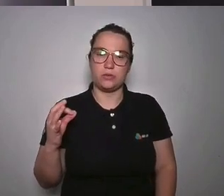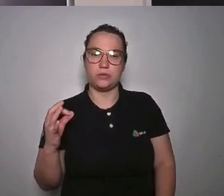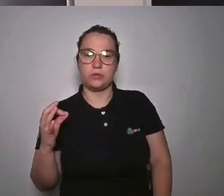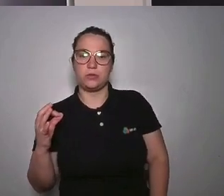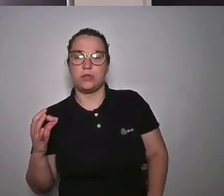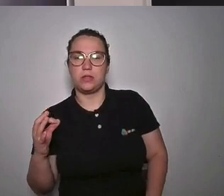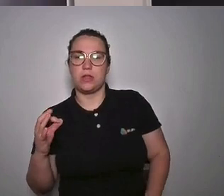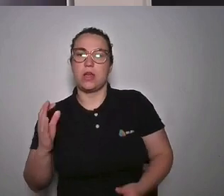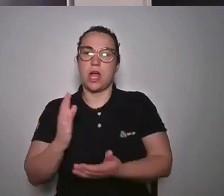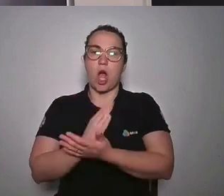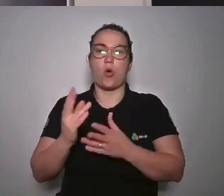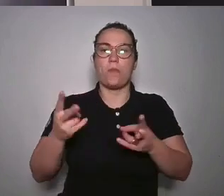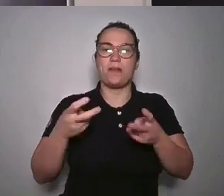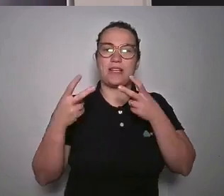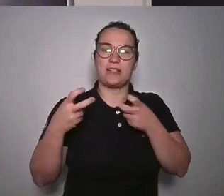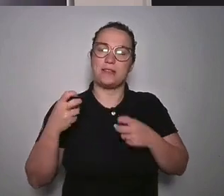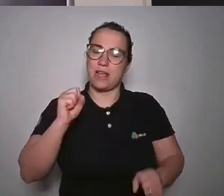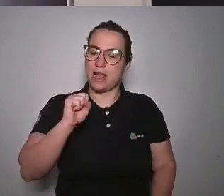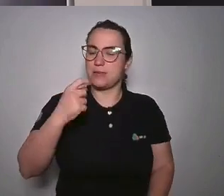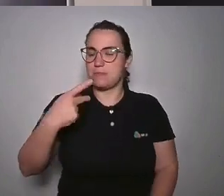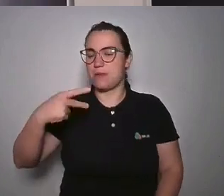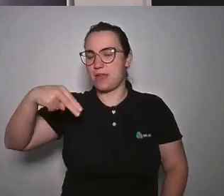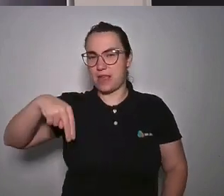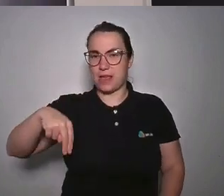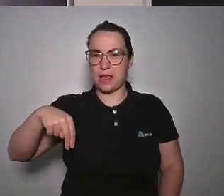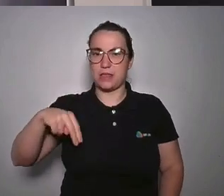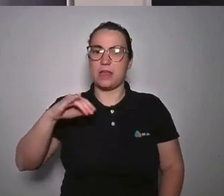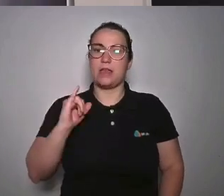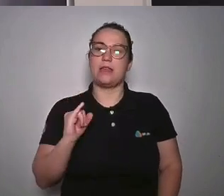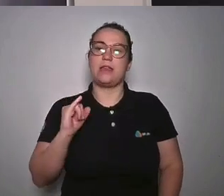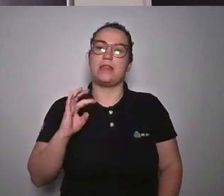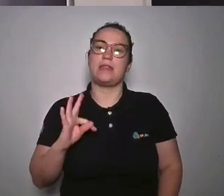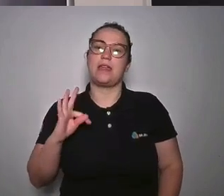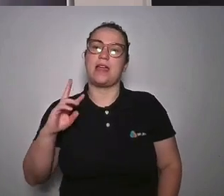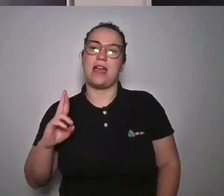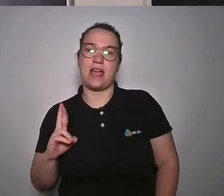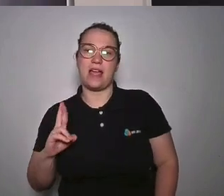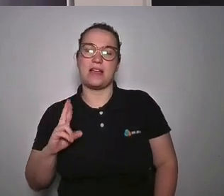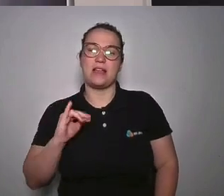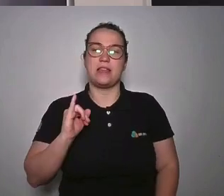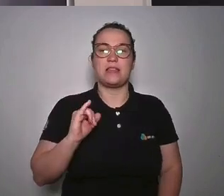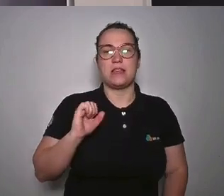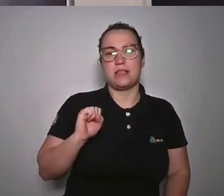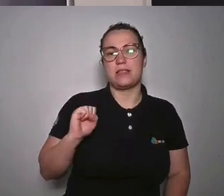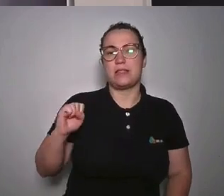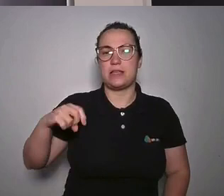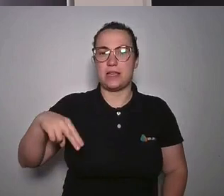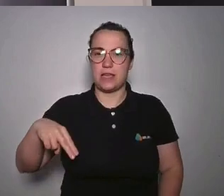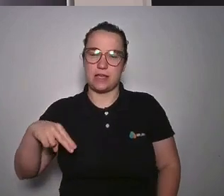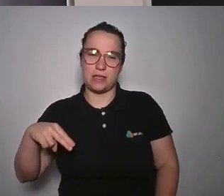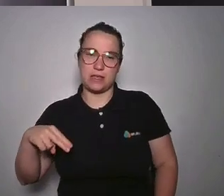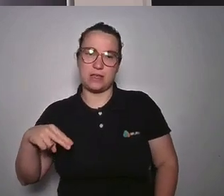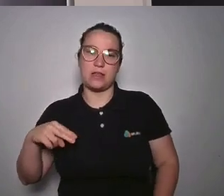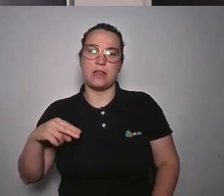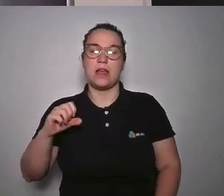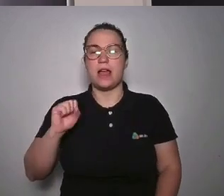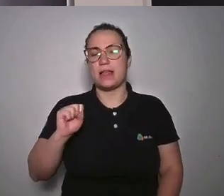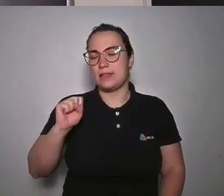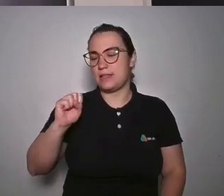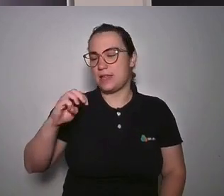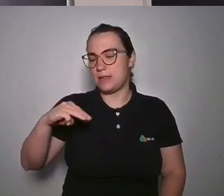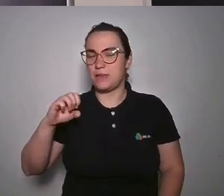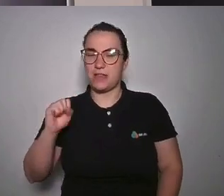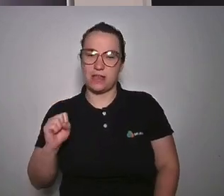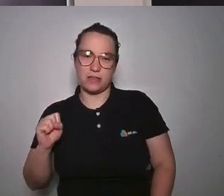algumas arrecadações, como FPM, como ITR, como ICMS Paraná, como ICMS Lei Candir, que é